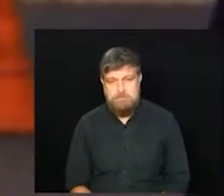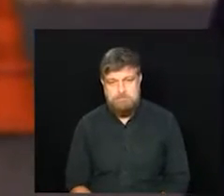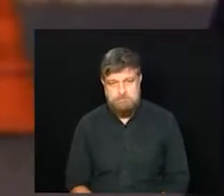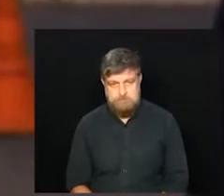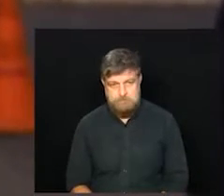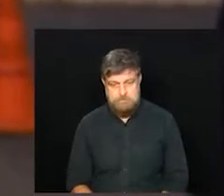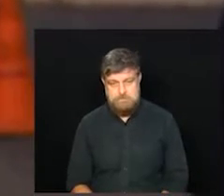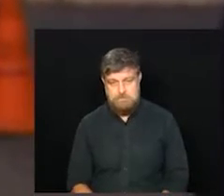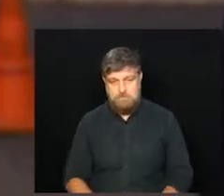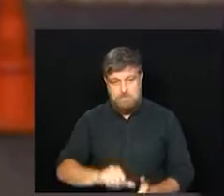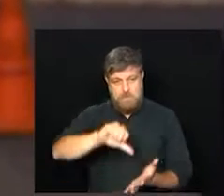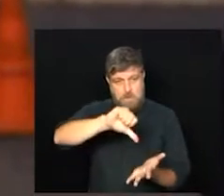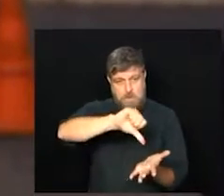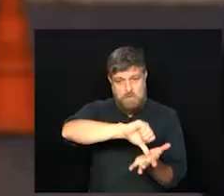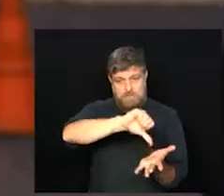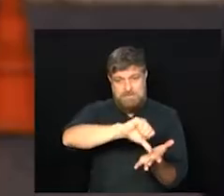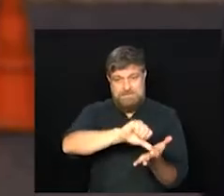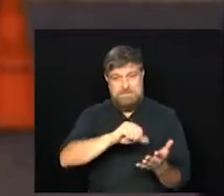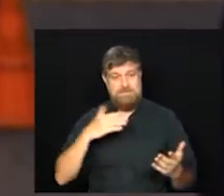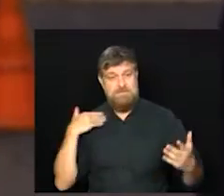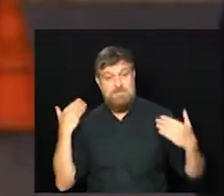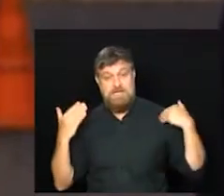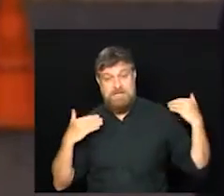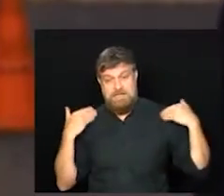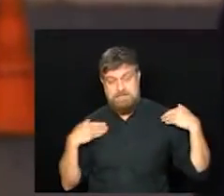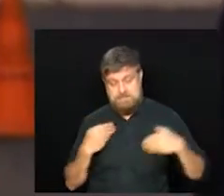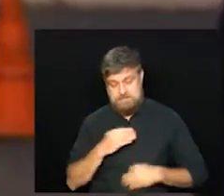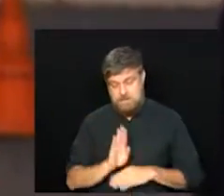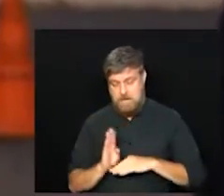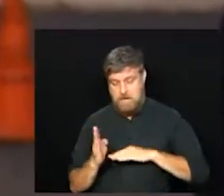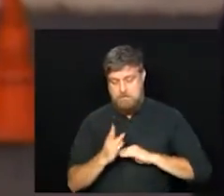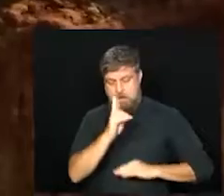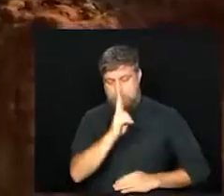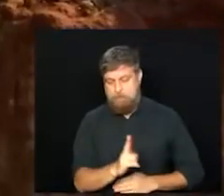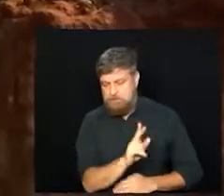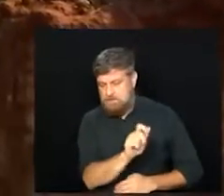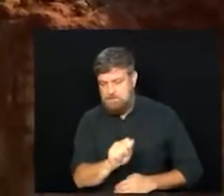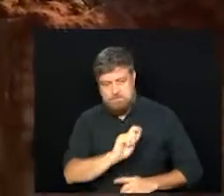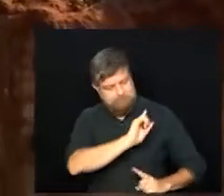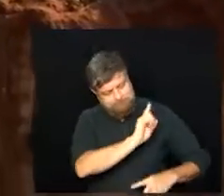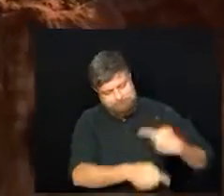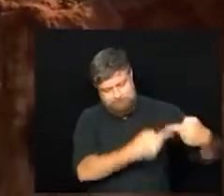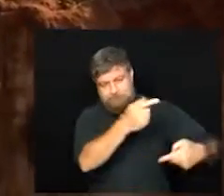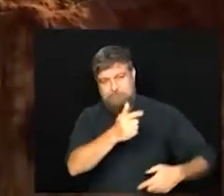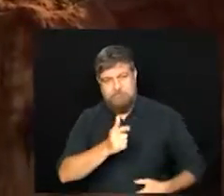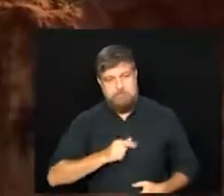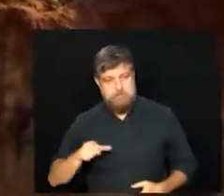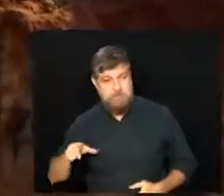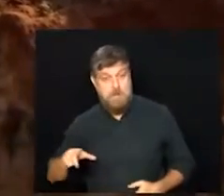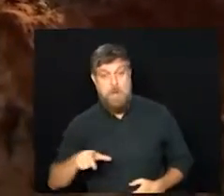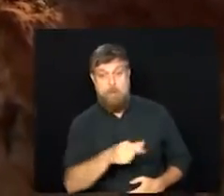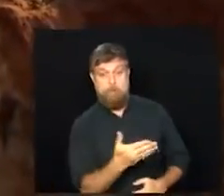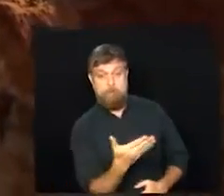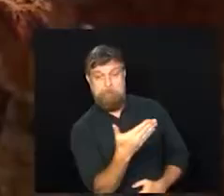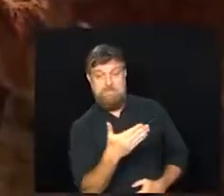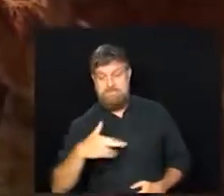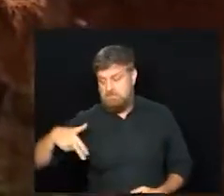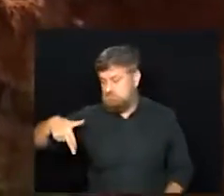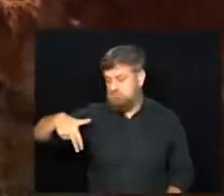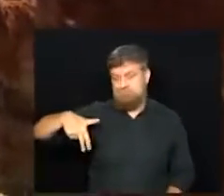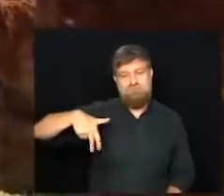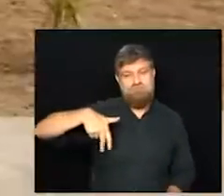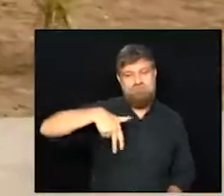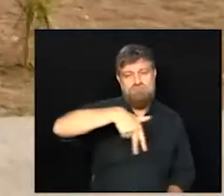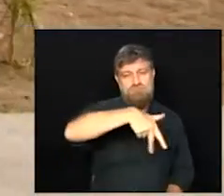O Centro de Lazer Epifânio Silva, na Vila Padre Anchieta, está de cara nova. Conta agora com uma pista de caminhada, campo